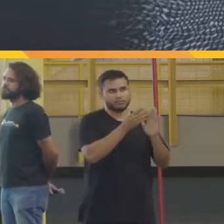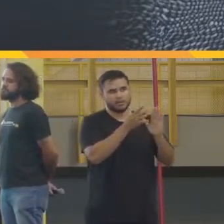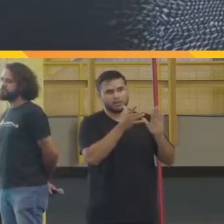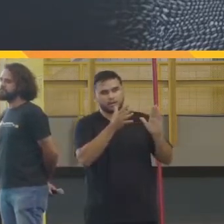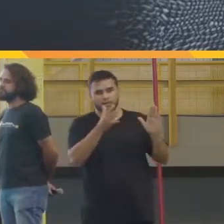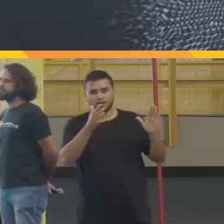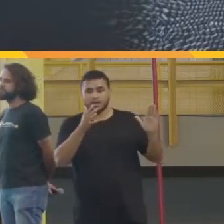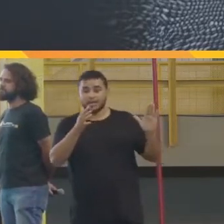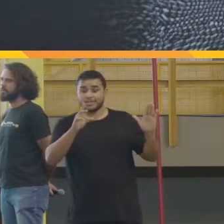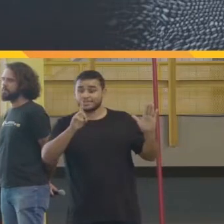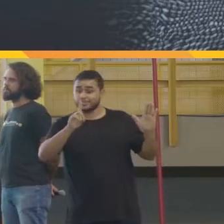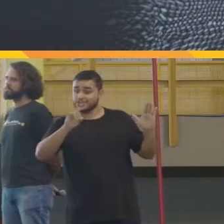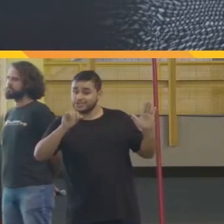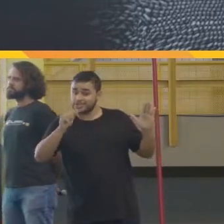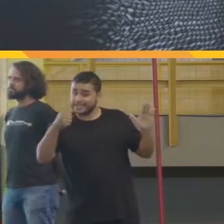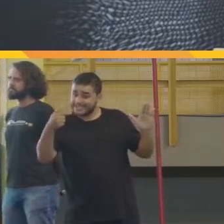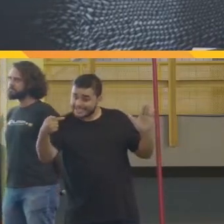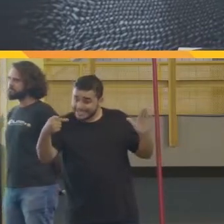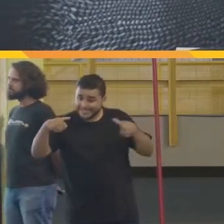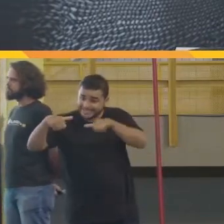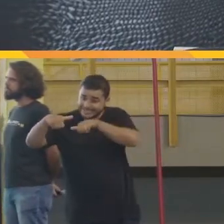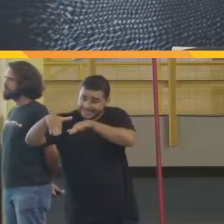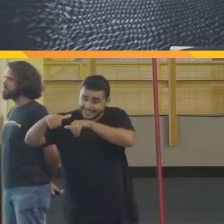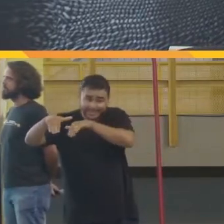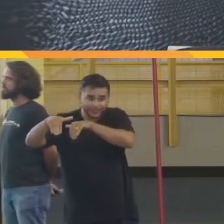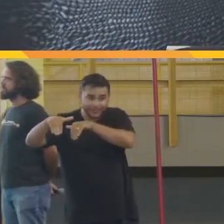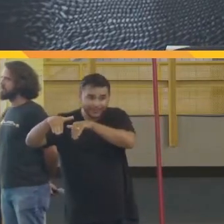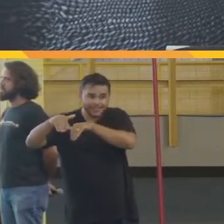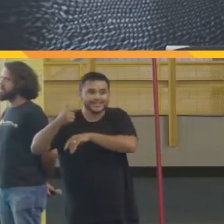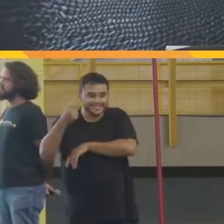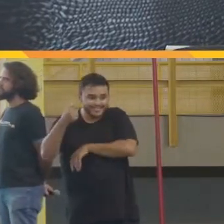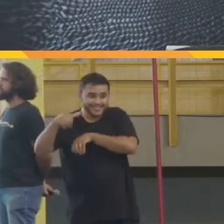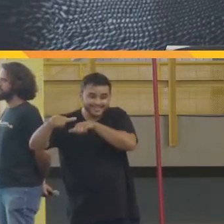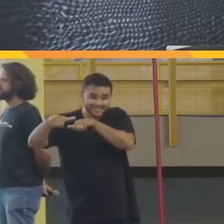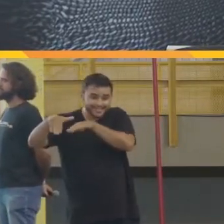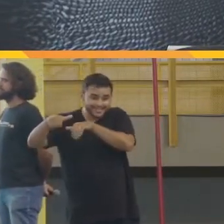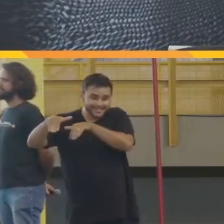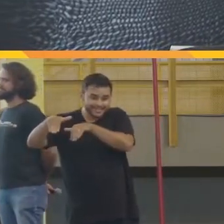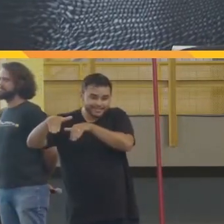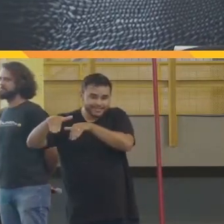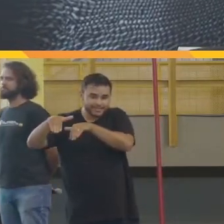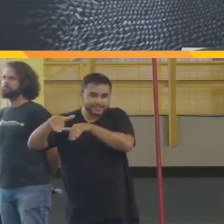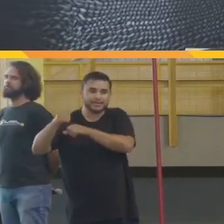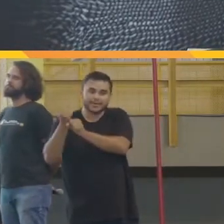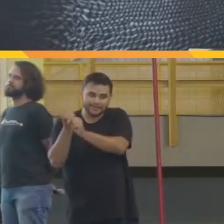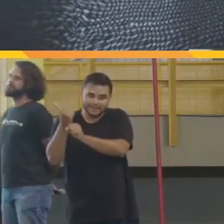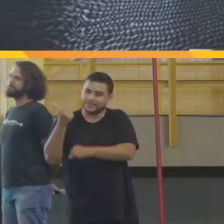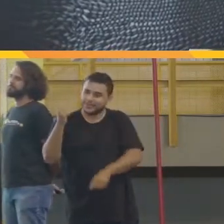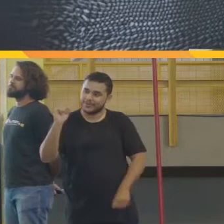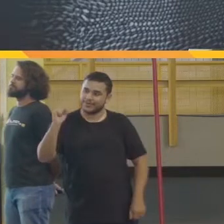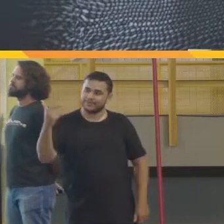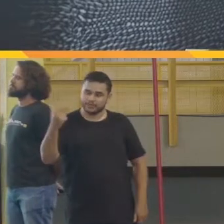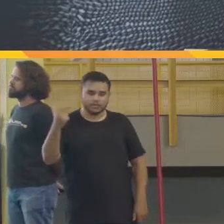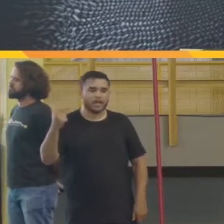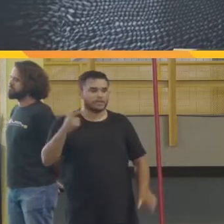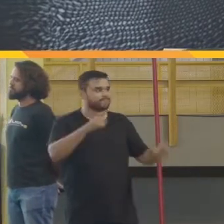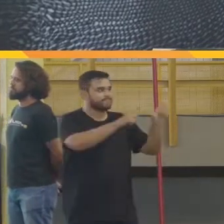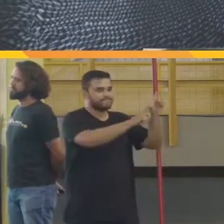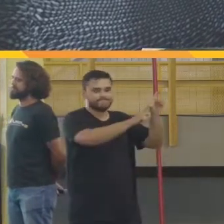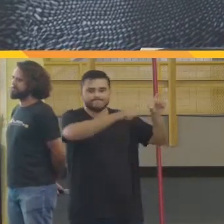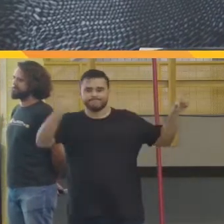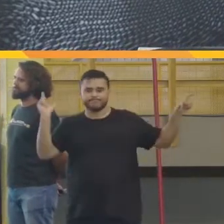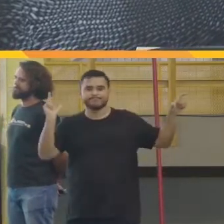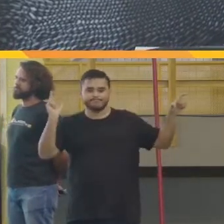setembro, vários eventos foram contribuindo para o rompimento. O rompimento definitivo vai ser